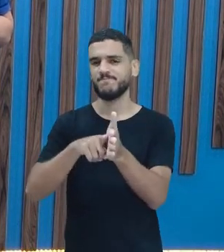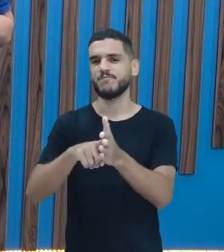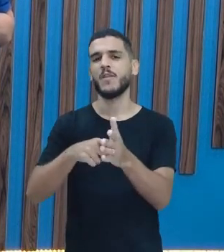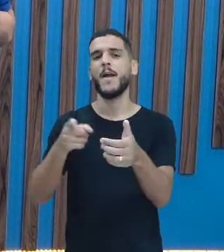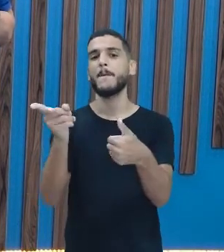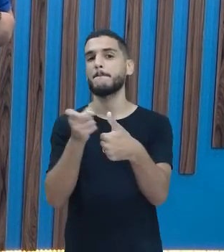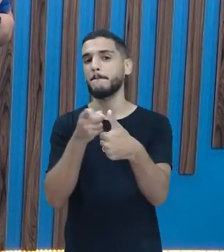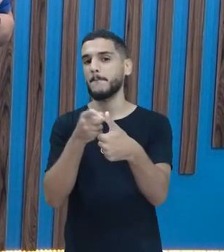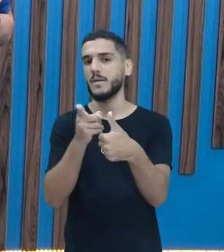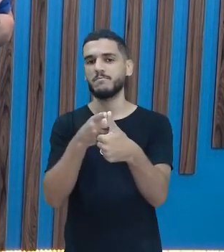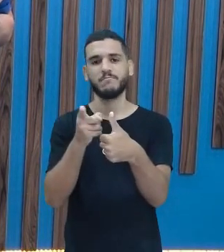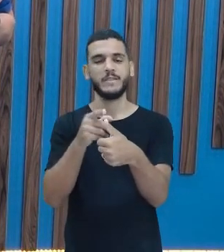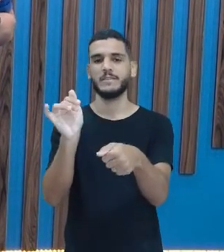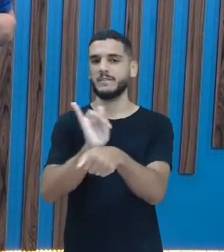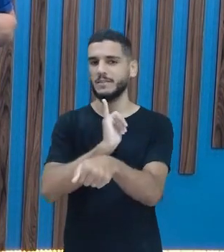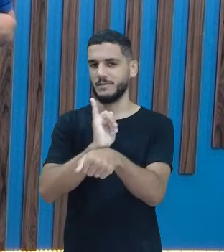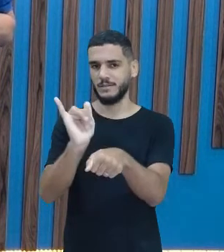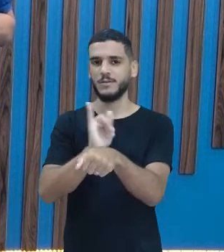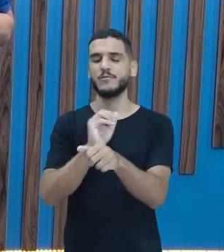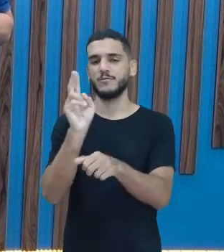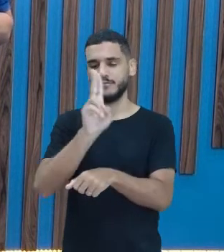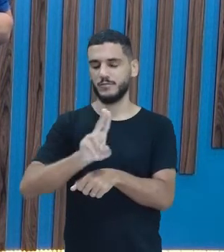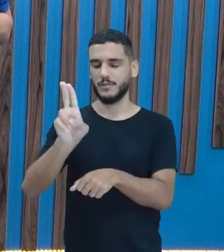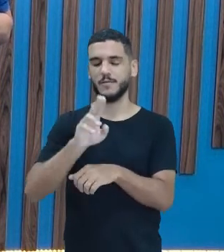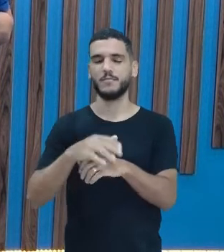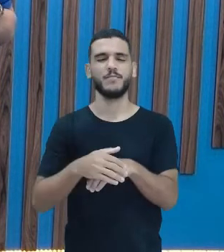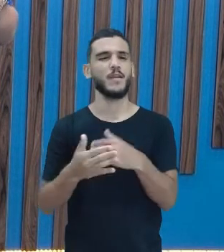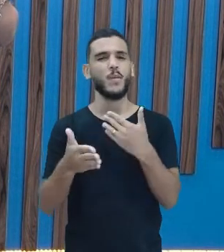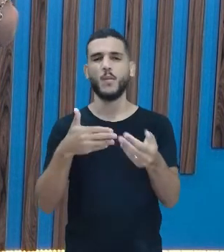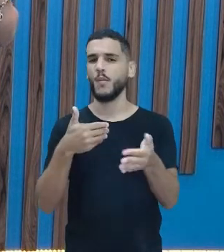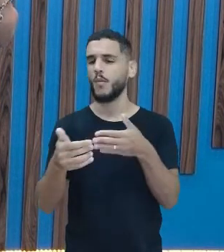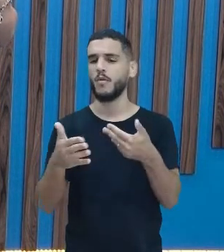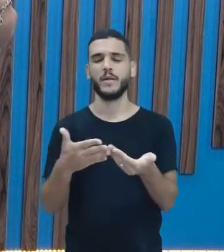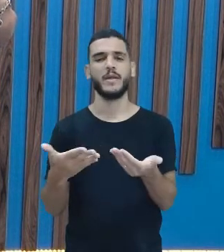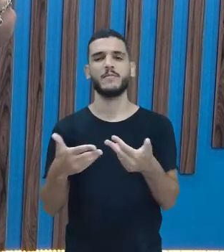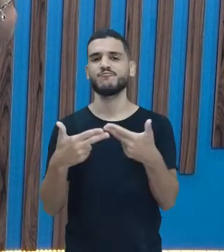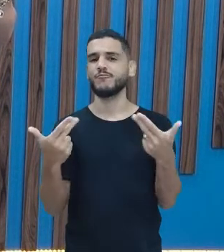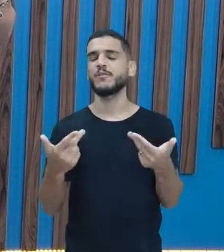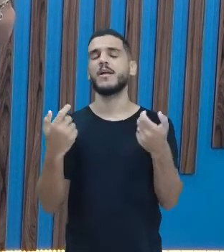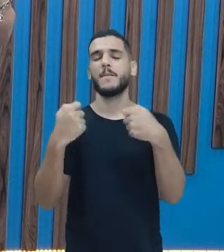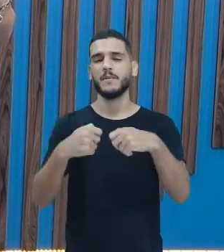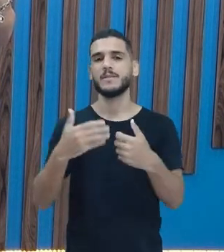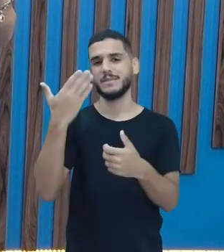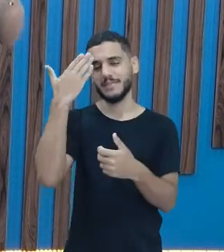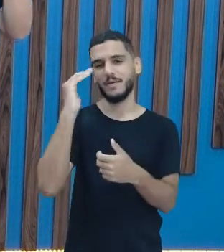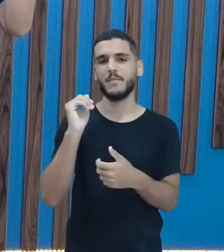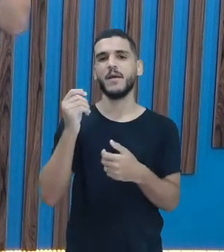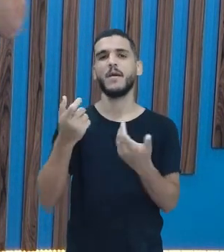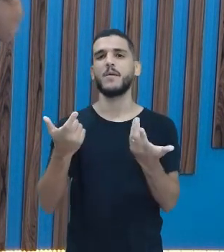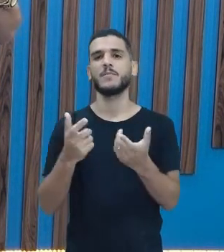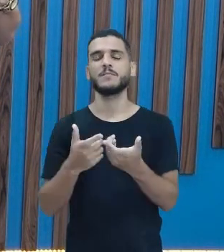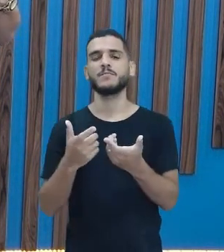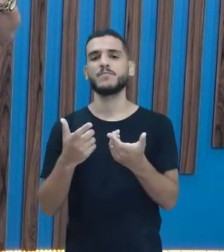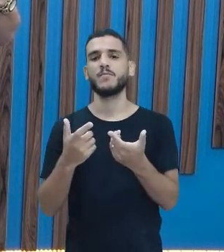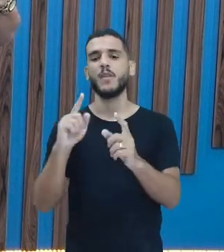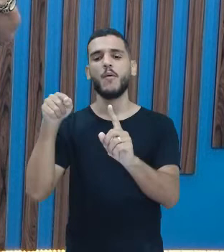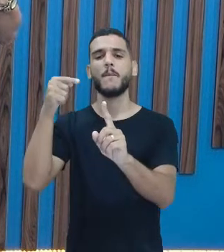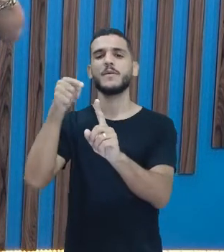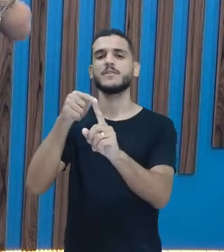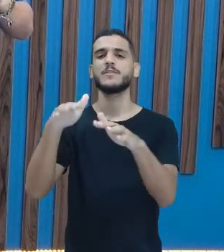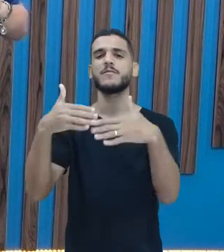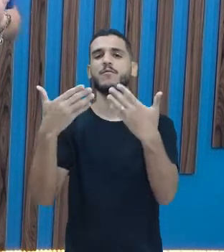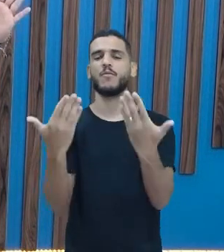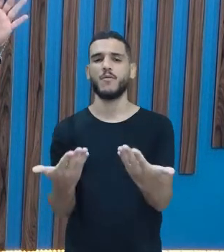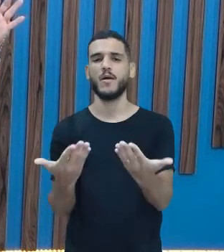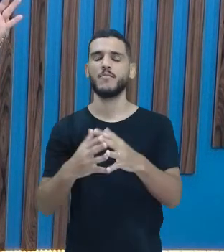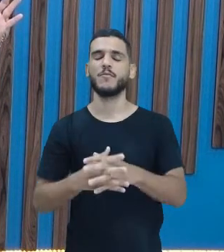passo que você tem que dar. Para você fazer qualquer coisa, você tem que saber aonde você está e aonde você quer chegar, não é isso?